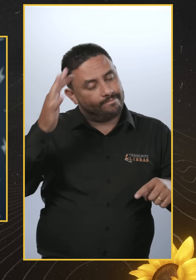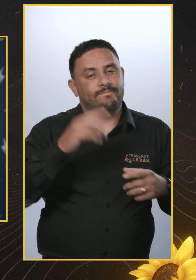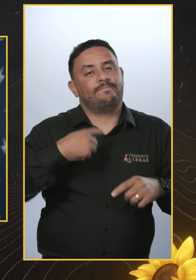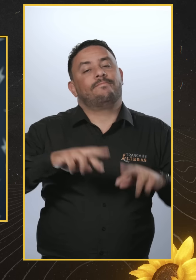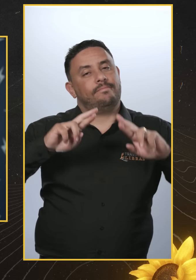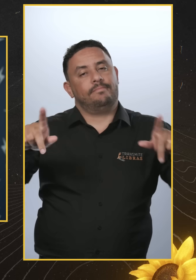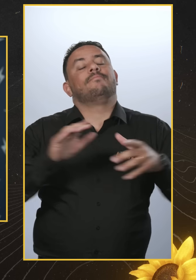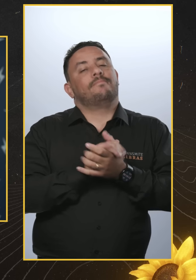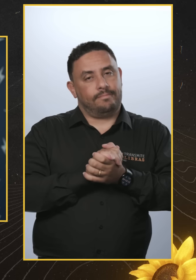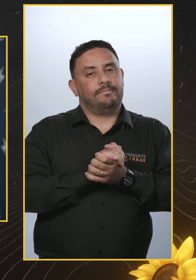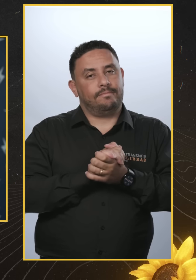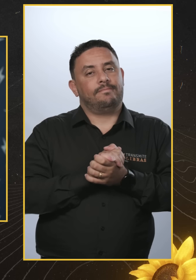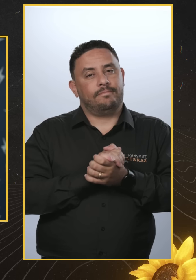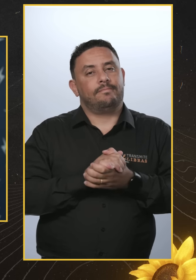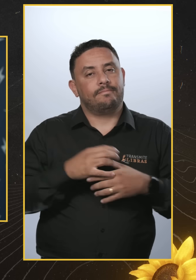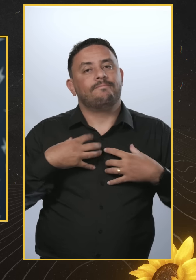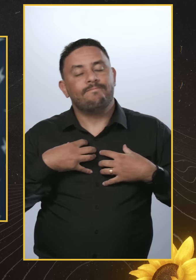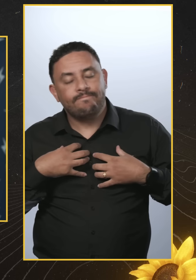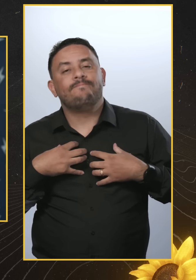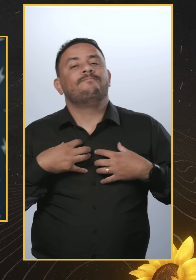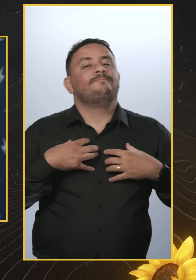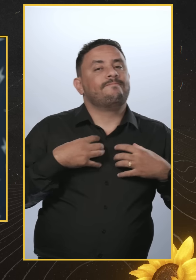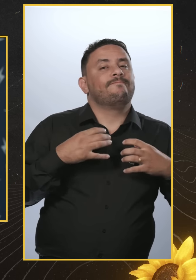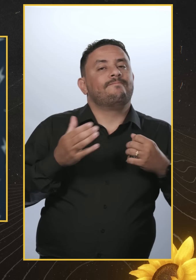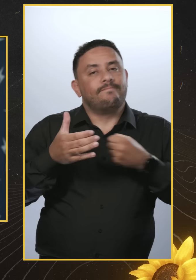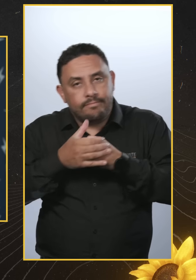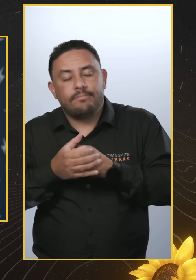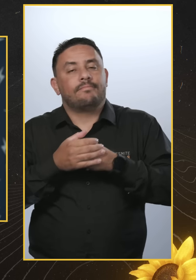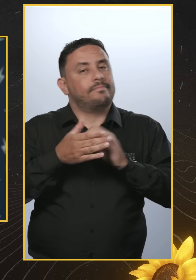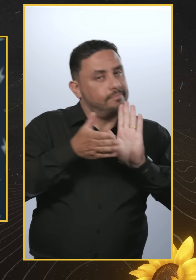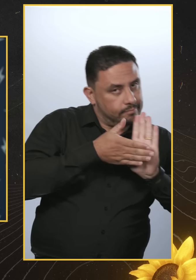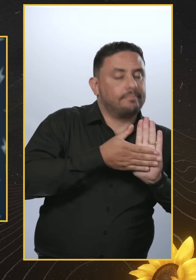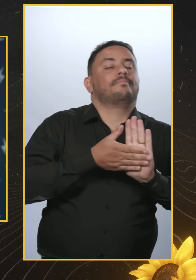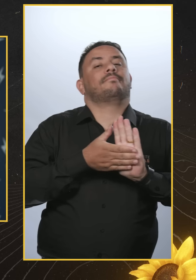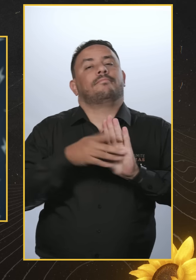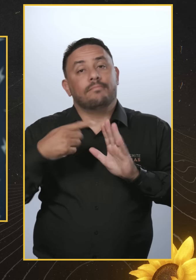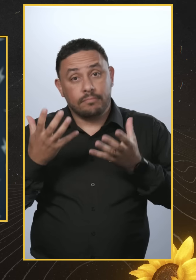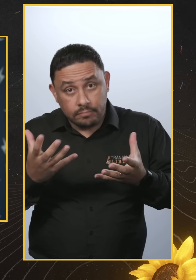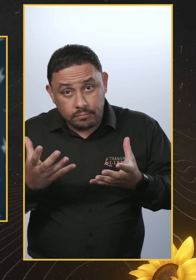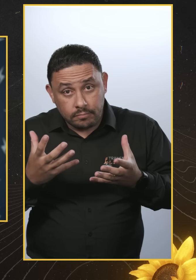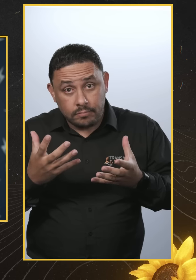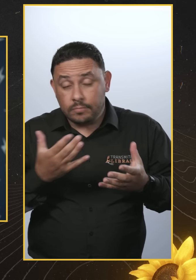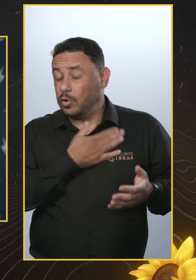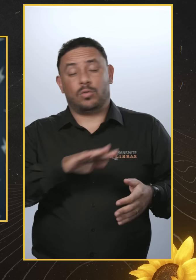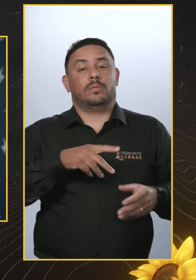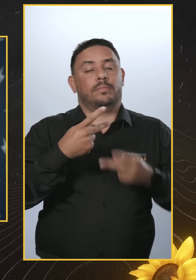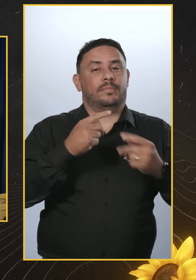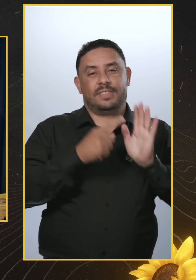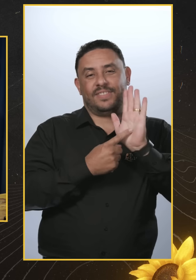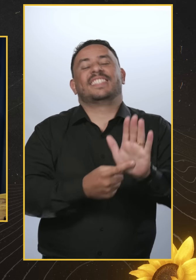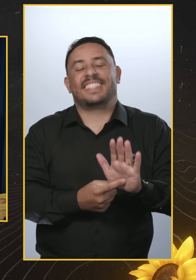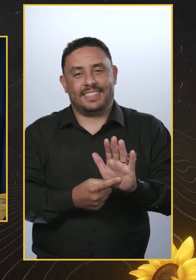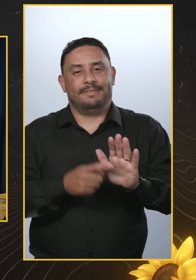já sou diferente eu eu assim cara eu defendo princípio valor e propósito se você não gosta de mim igual você tá